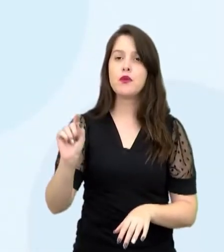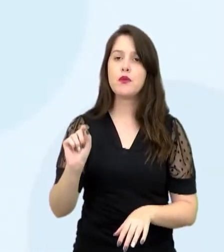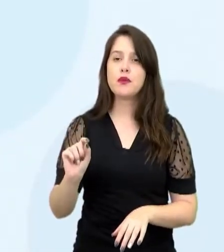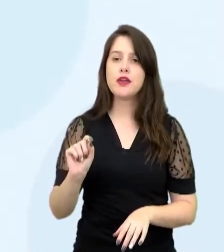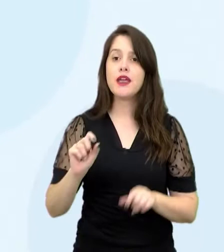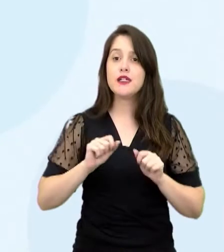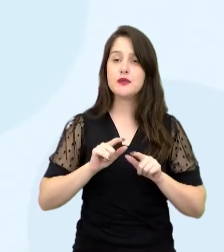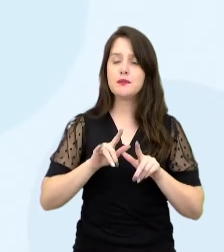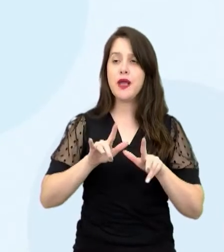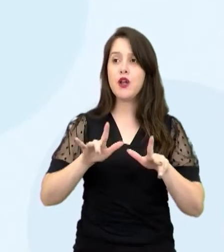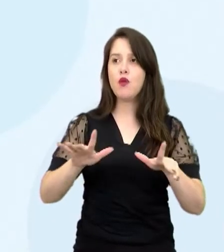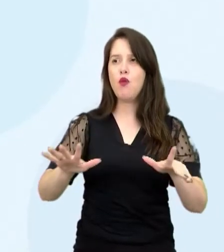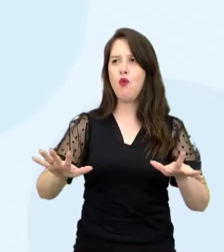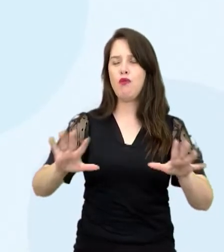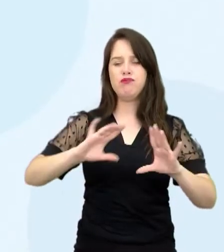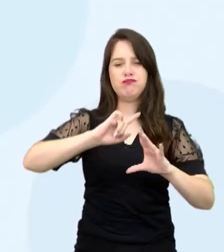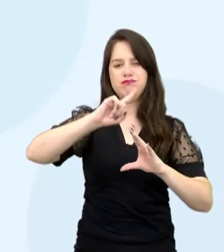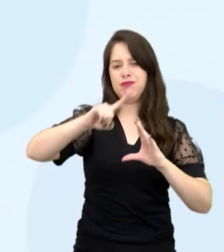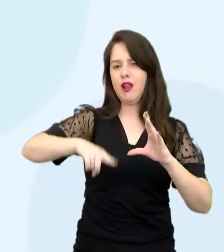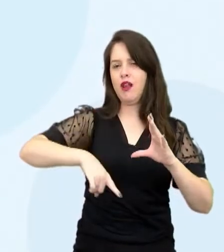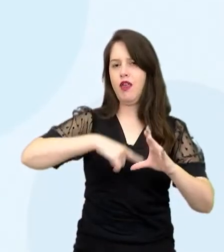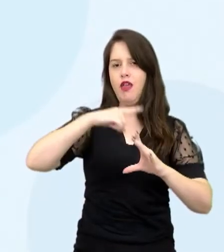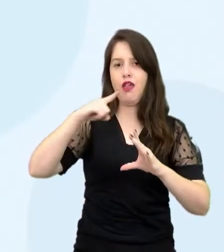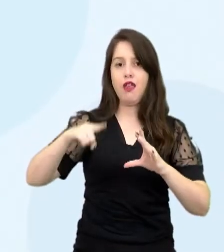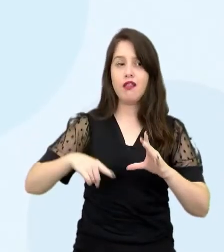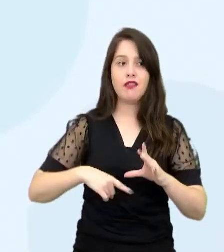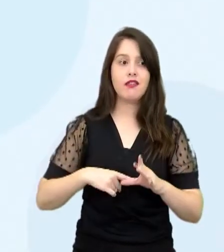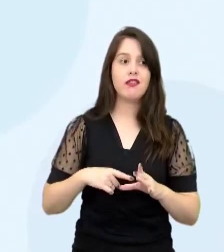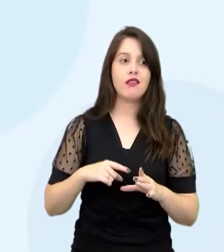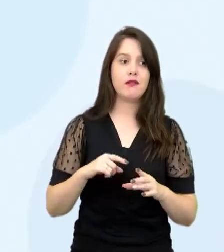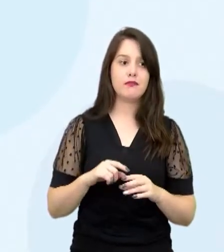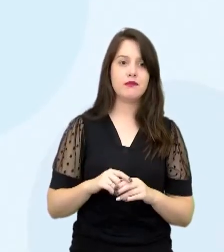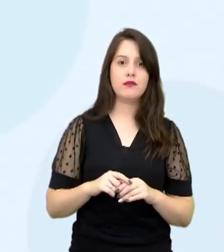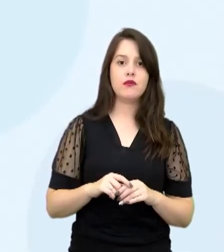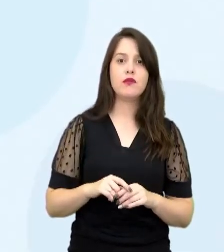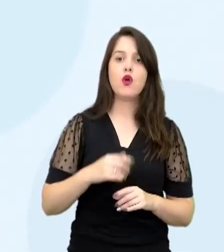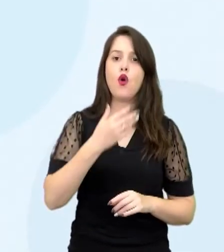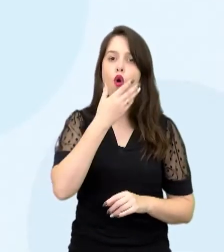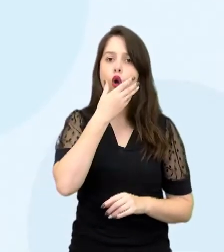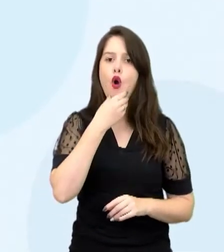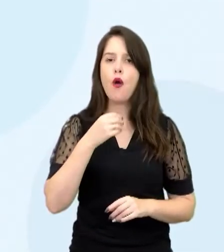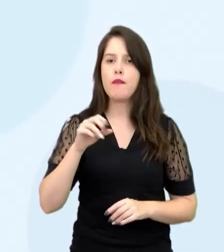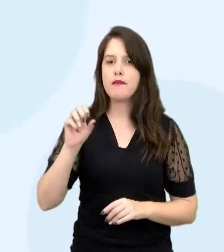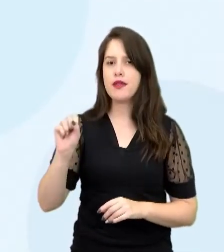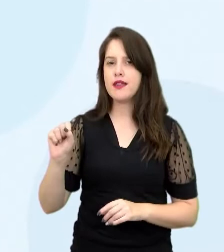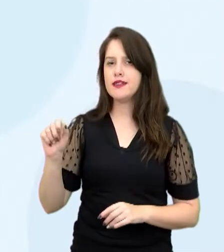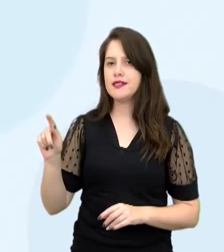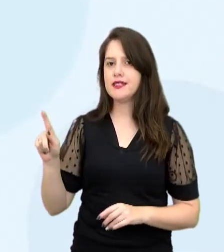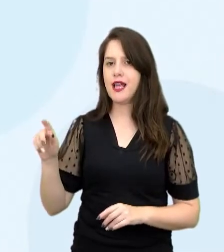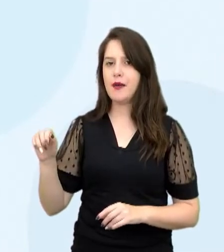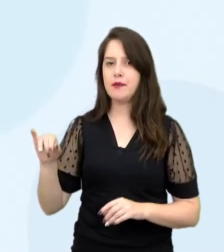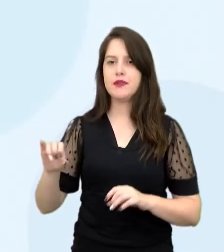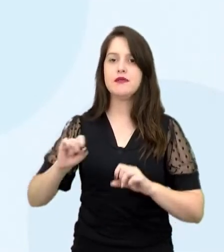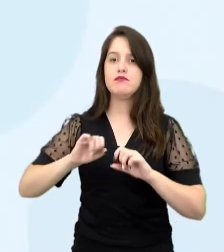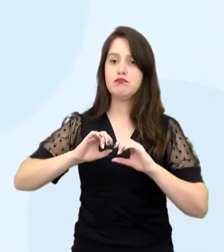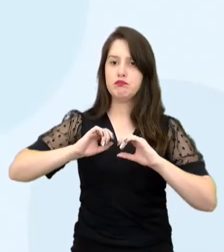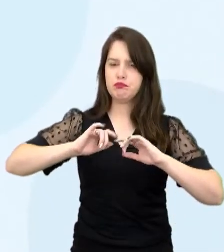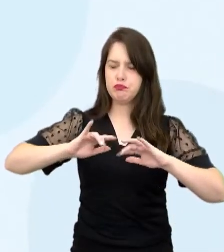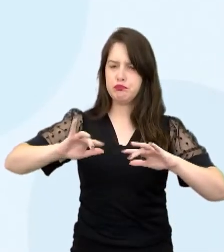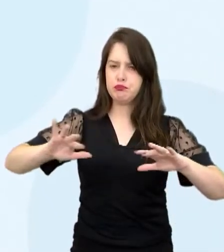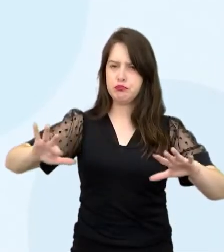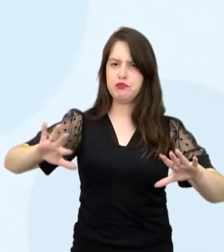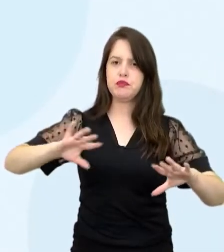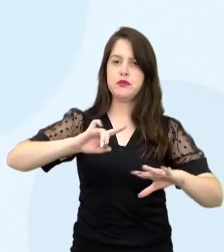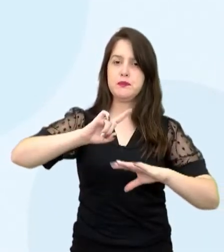se espalhou já aí pelo planeta, já, né, tem aí uma habilidade muito maior, né, com instrumentos de